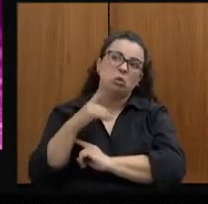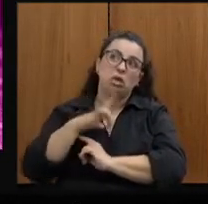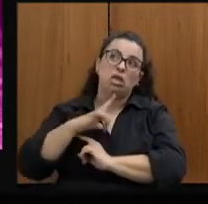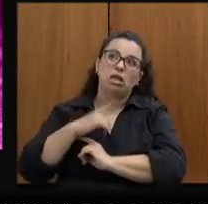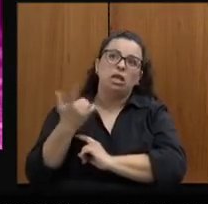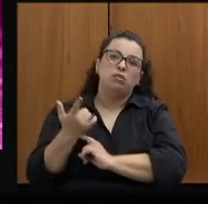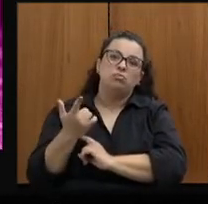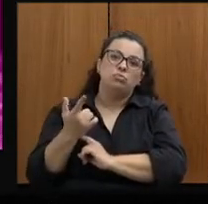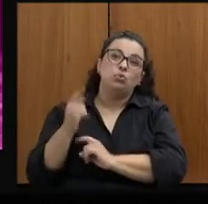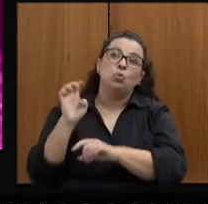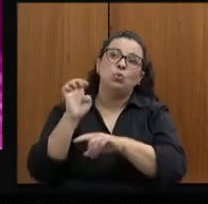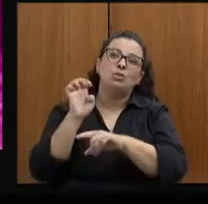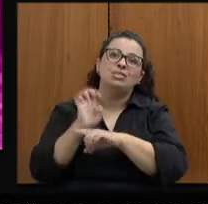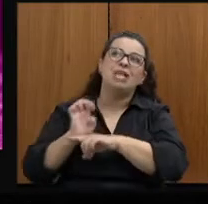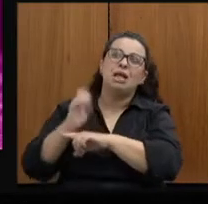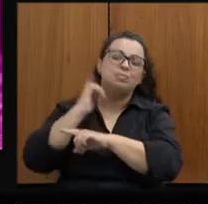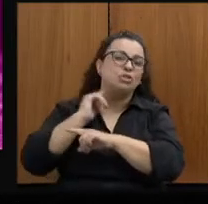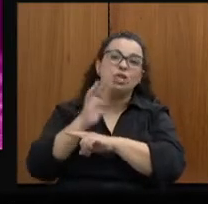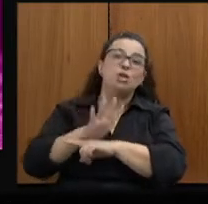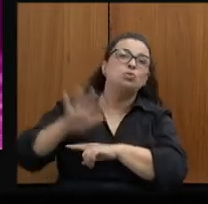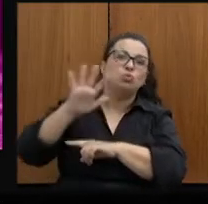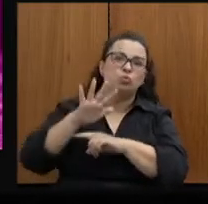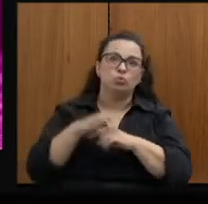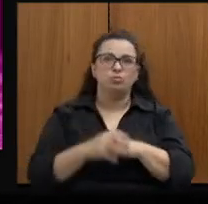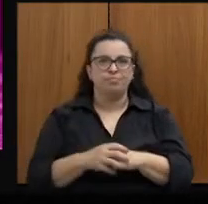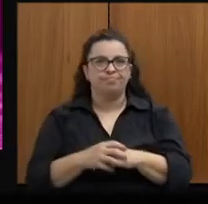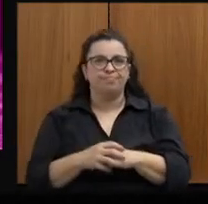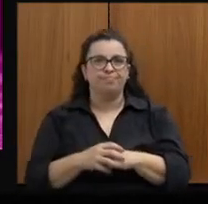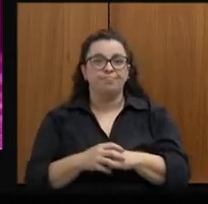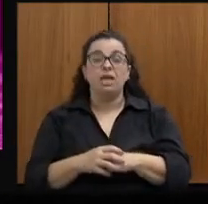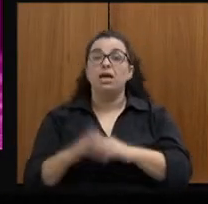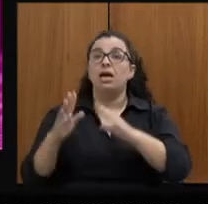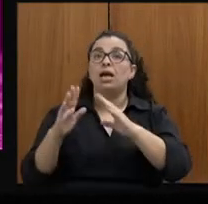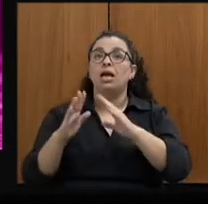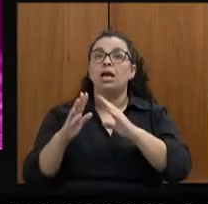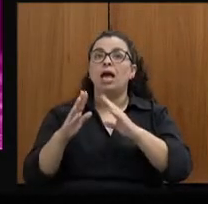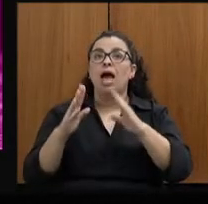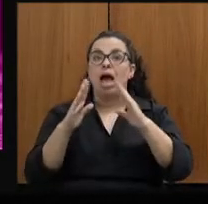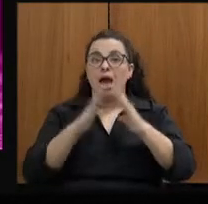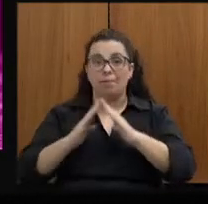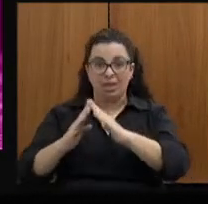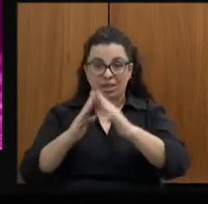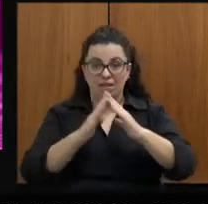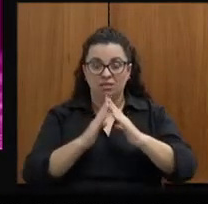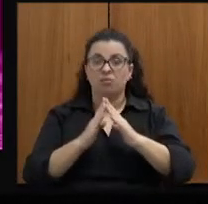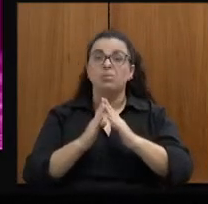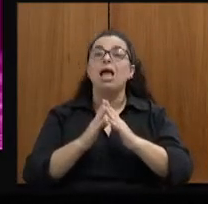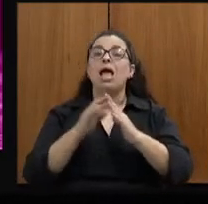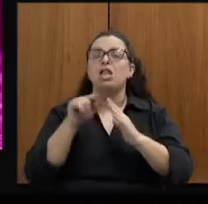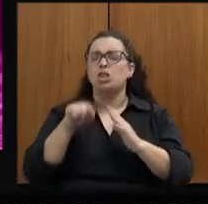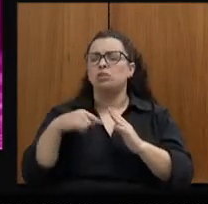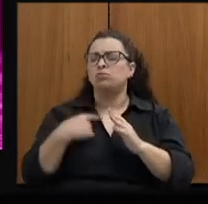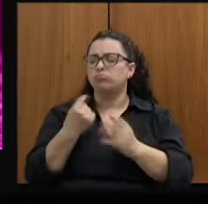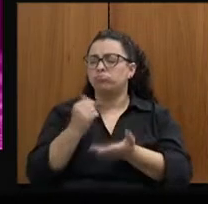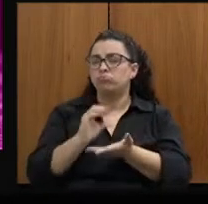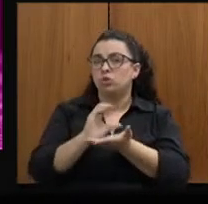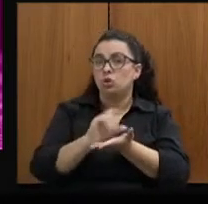habitação, uma das políticas que a gente está investindo muito é na regularização fundiária e a Coab vai